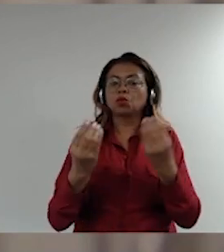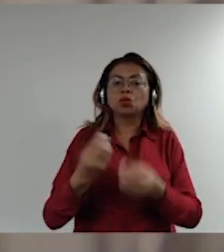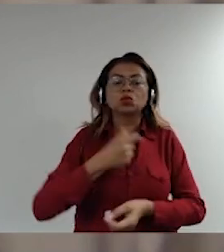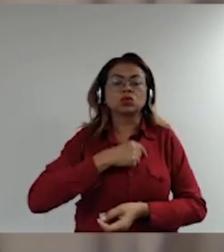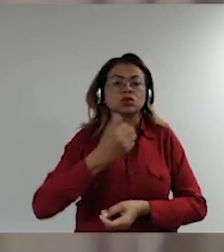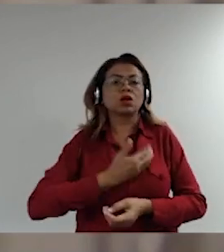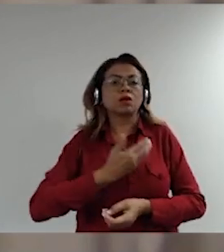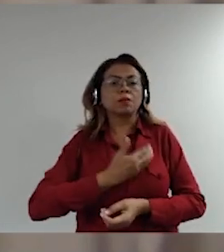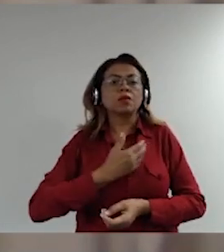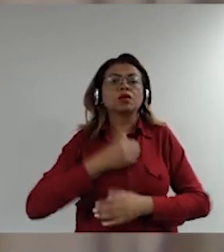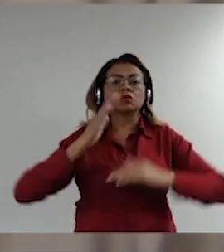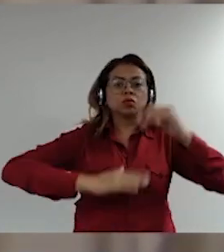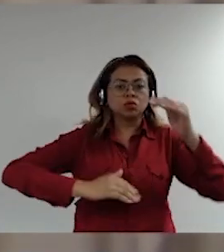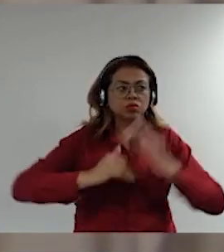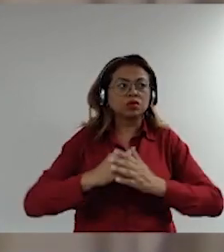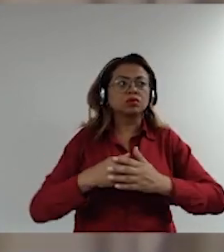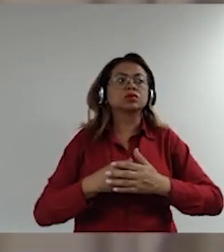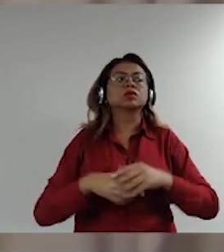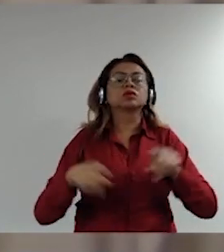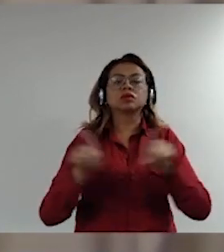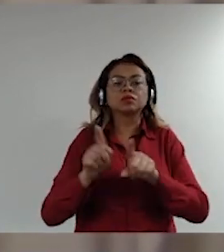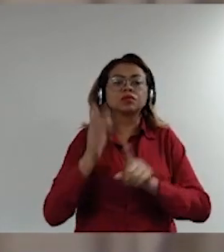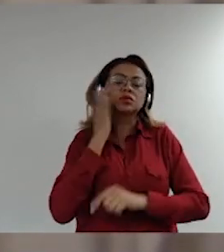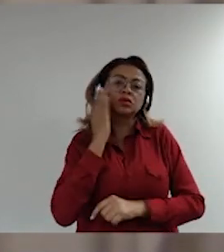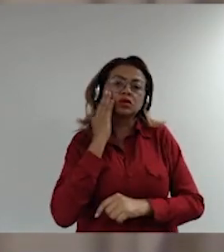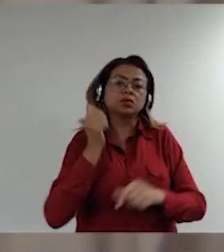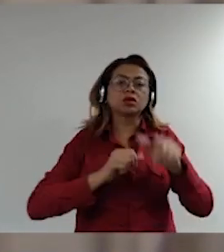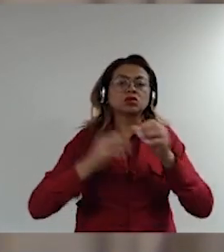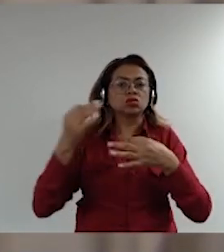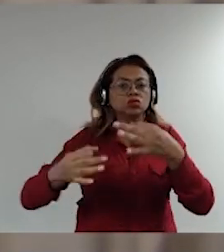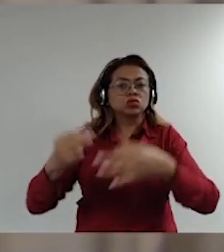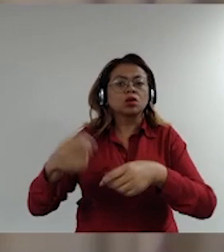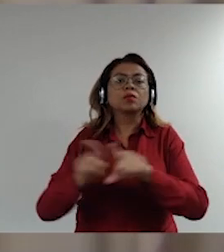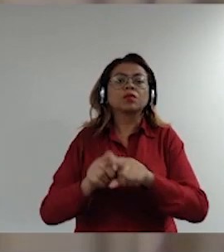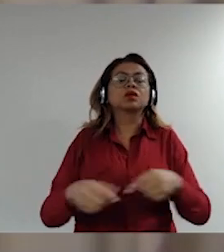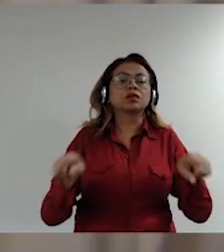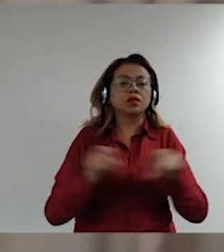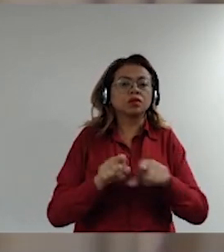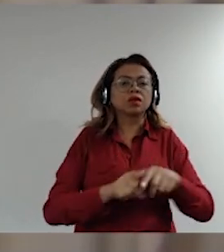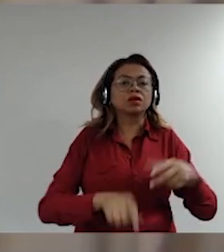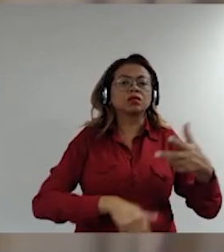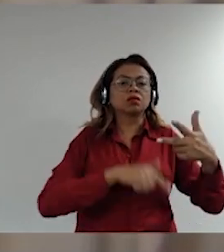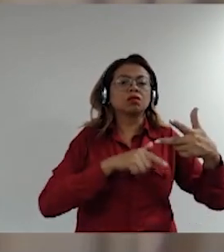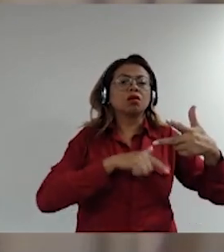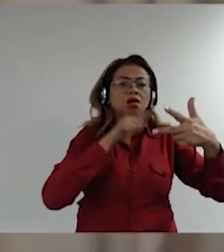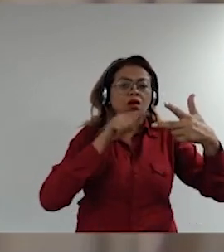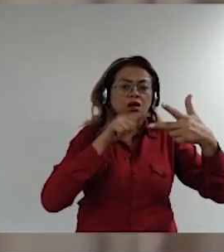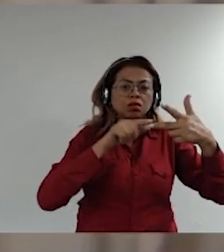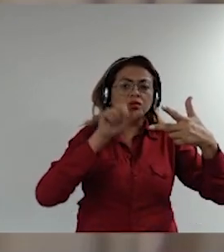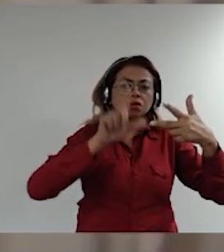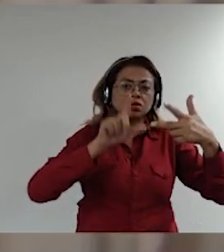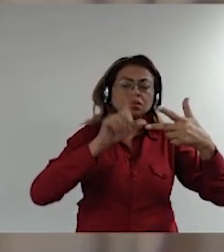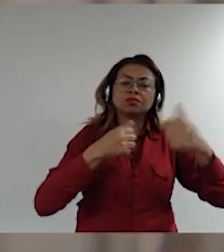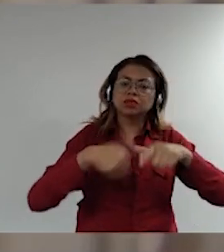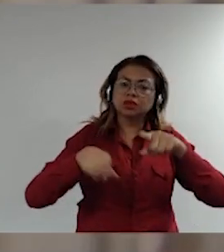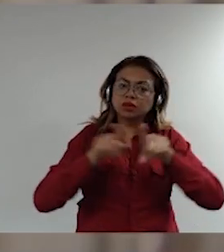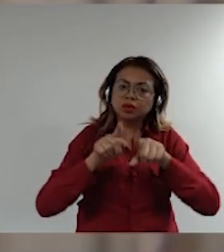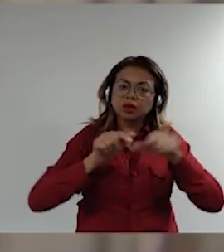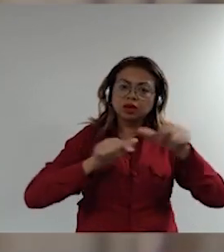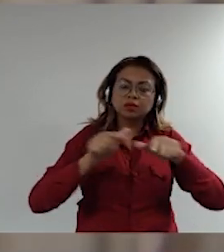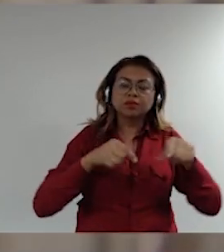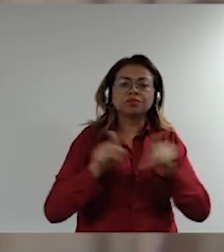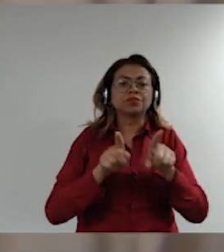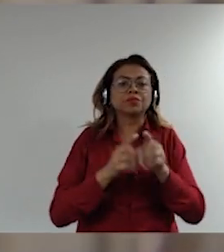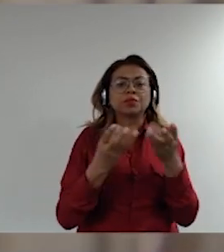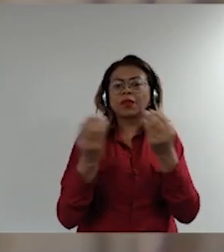colegas também estão aí trabalhando, não só no judiciário, mas no legislativo, no executivo, e todos estiveram aí